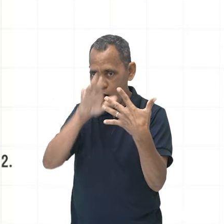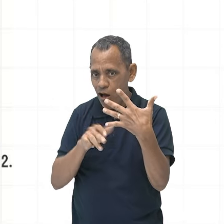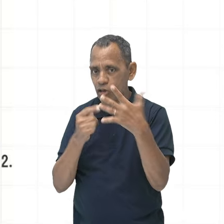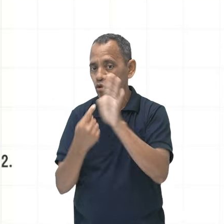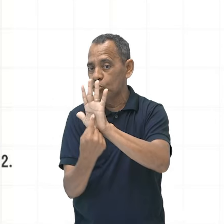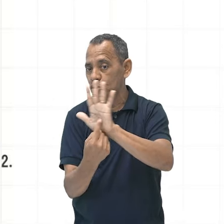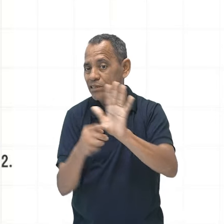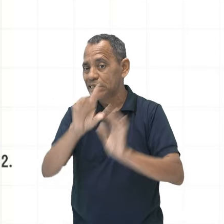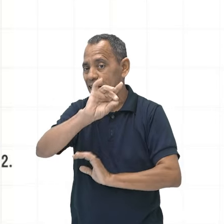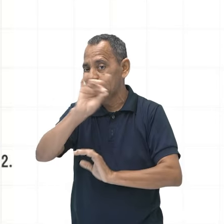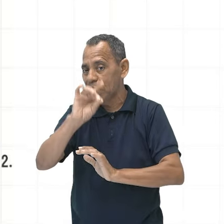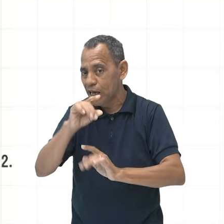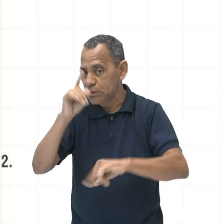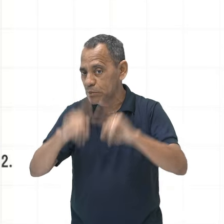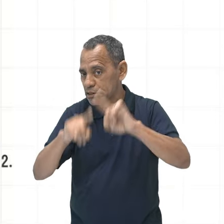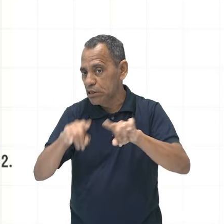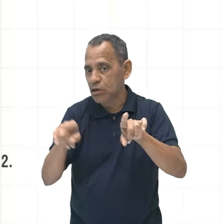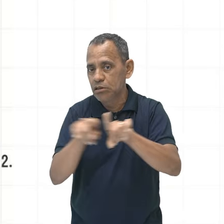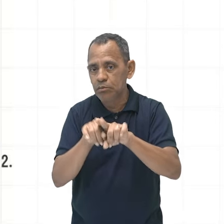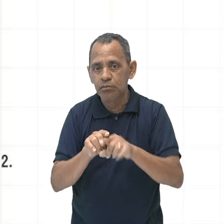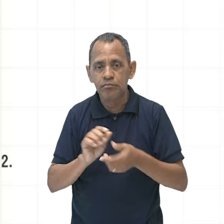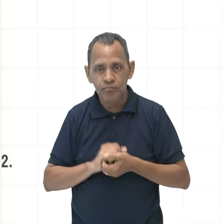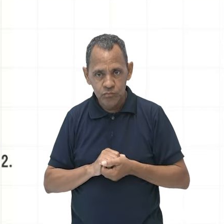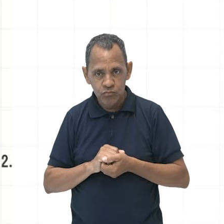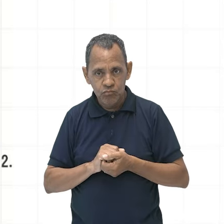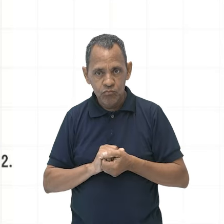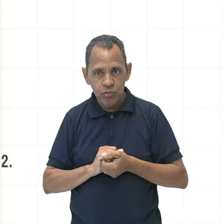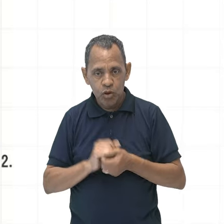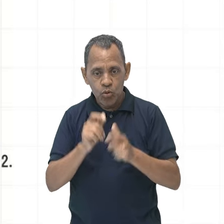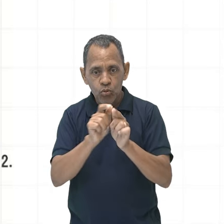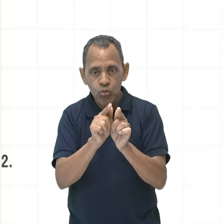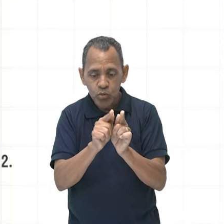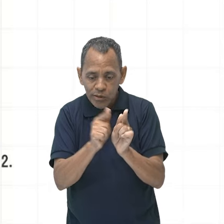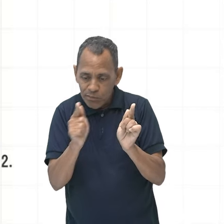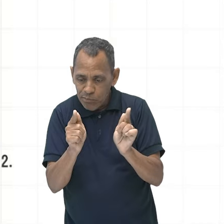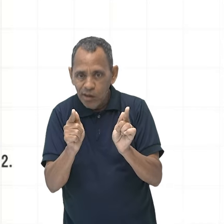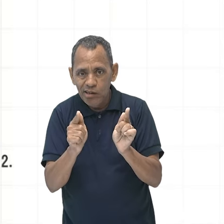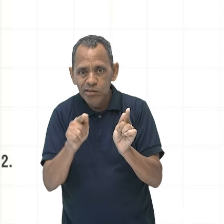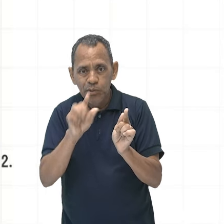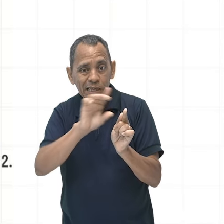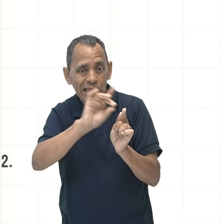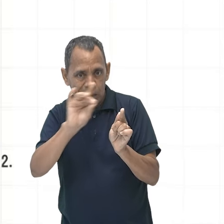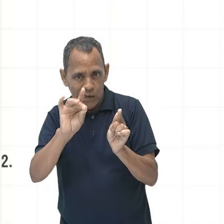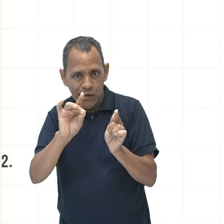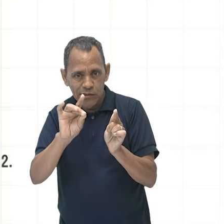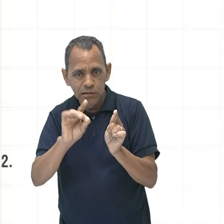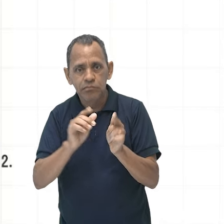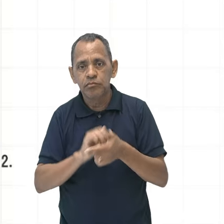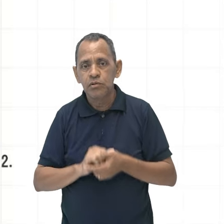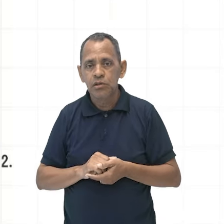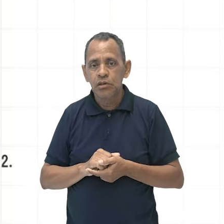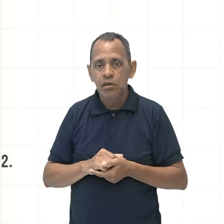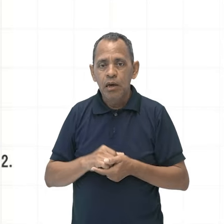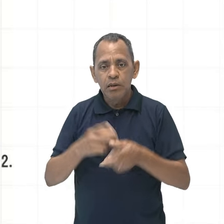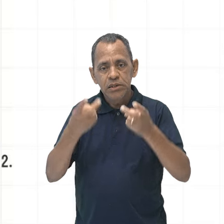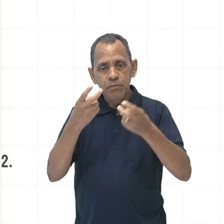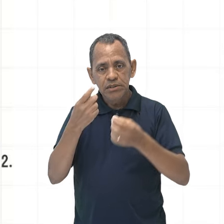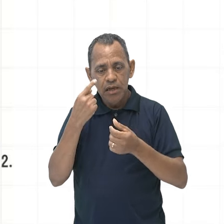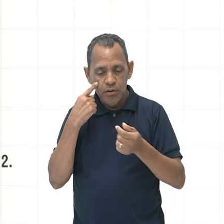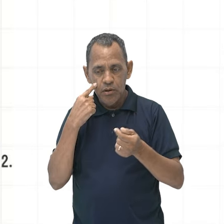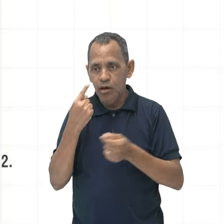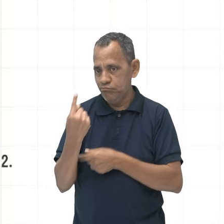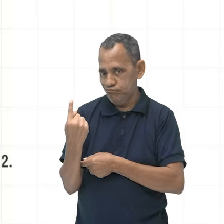produto. O tamanho de cada setor, né? Como é que a gente vai saber o tamanho aqui? Aqui a gente vê que esse daqui é